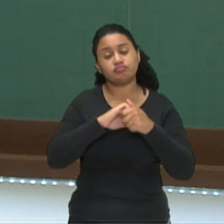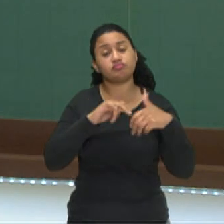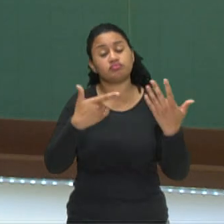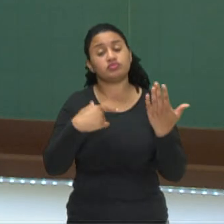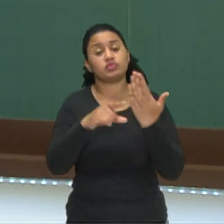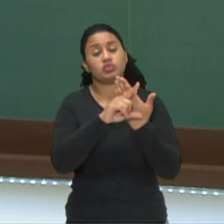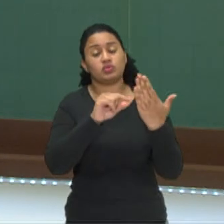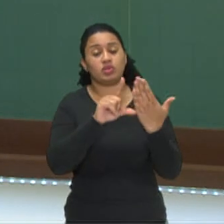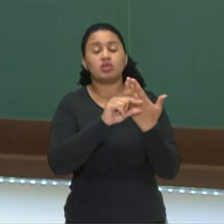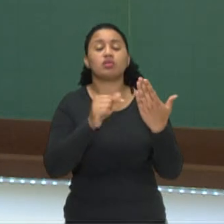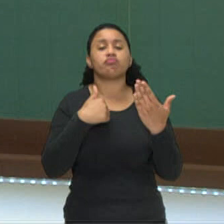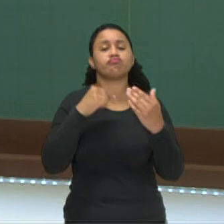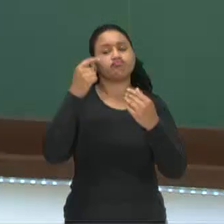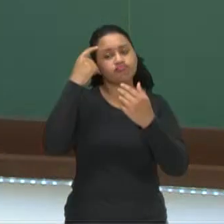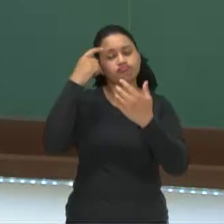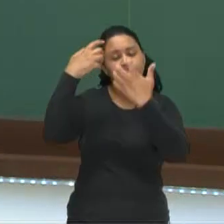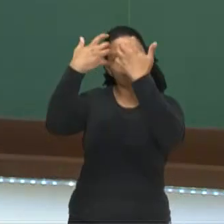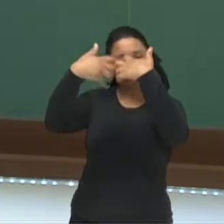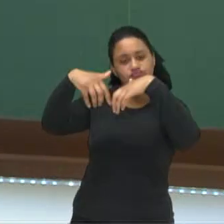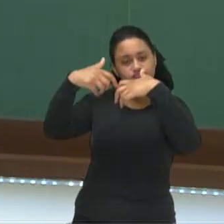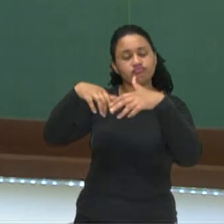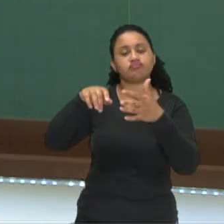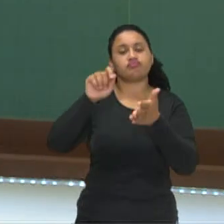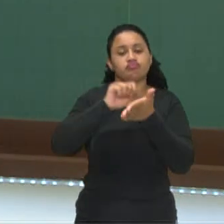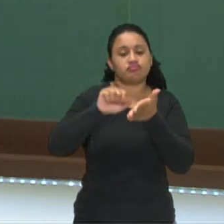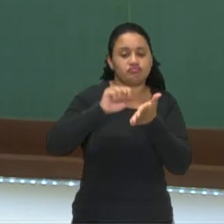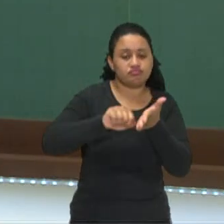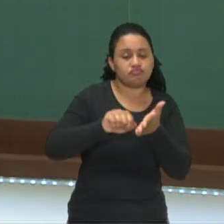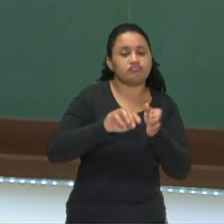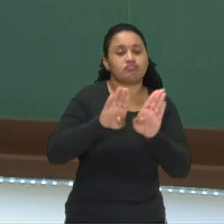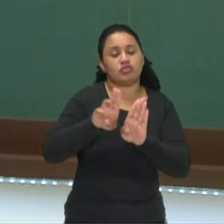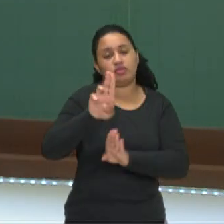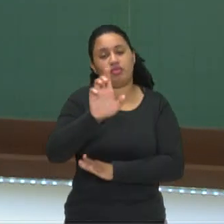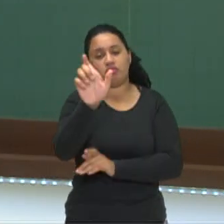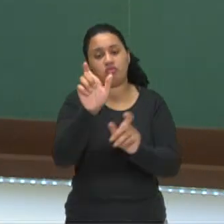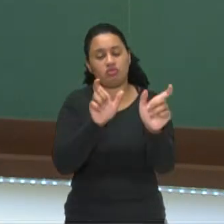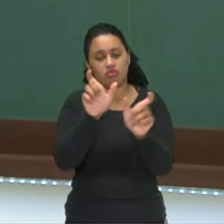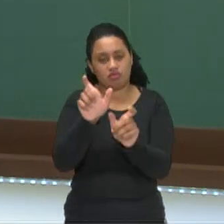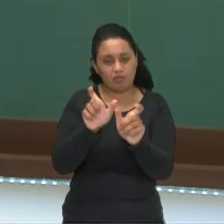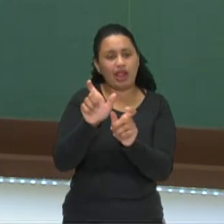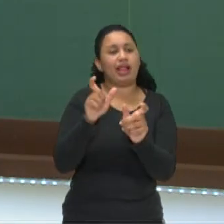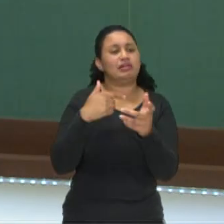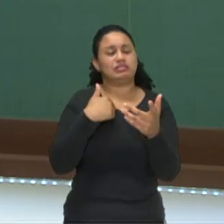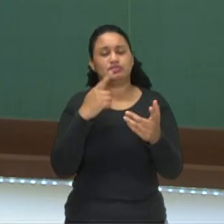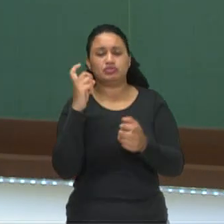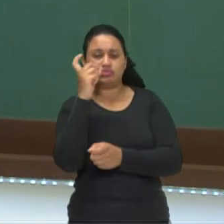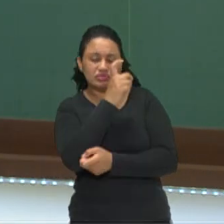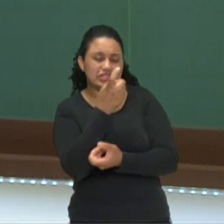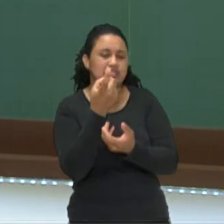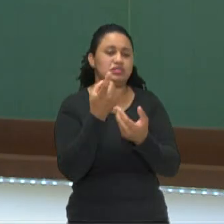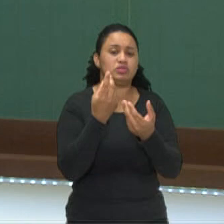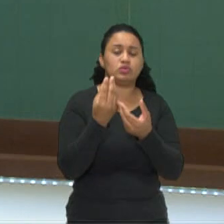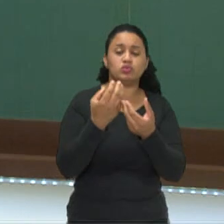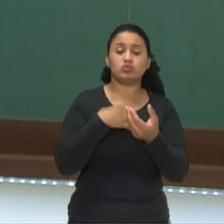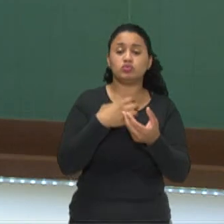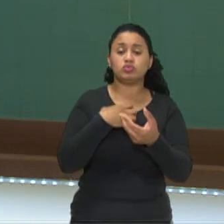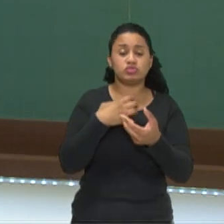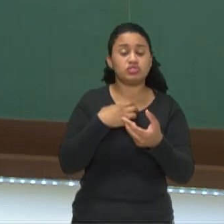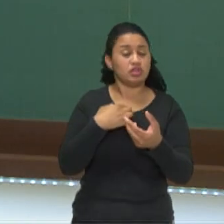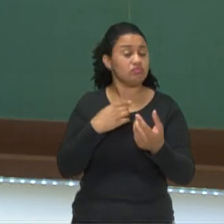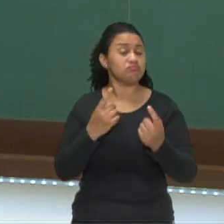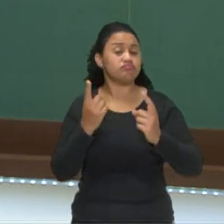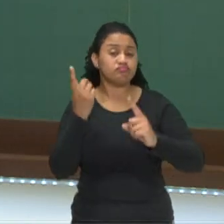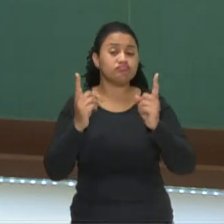ele faz aqui uma reflexão sobre a escrita, sobre o uso de palavras muito rebuscadas, muito difíceis, de uma forma divertida